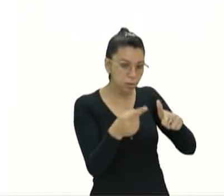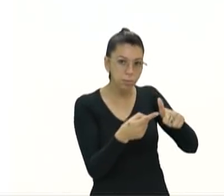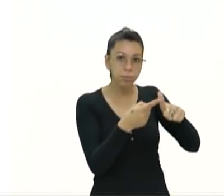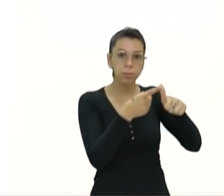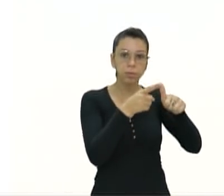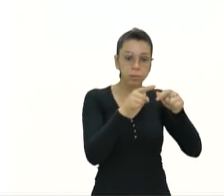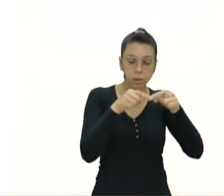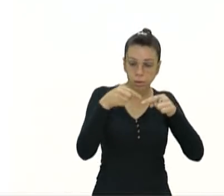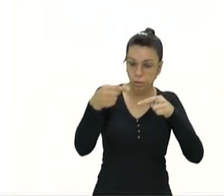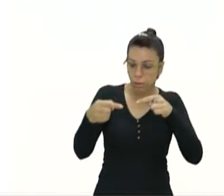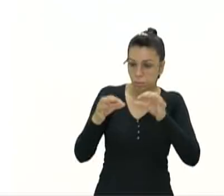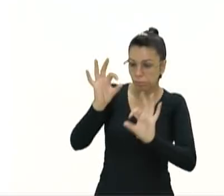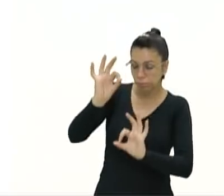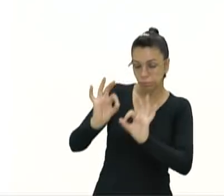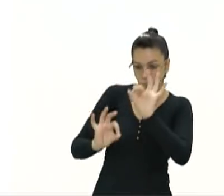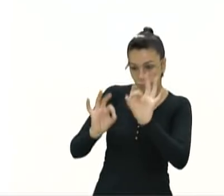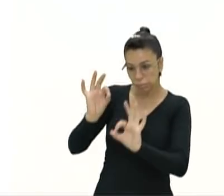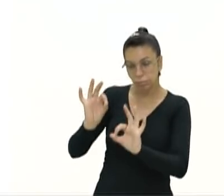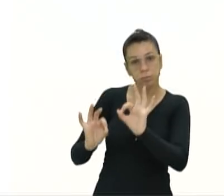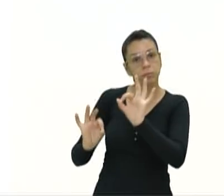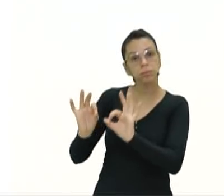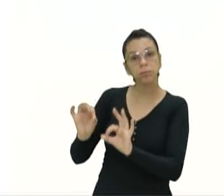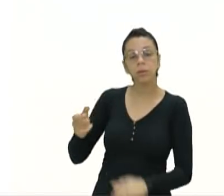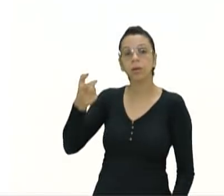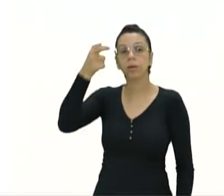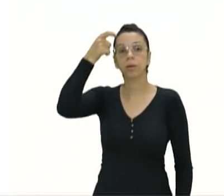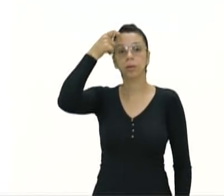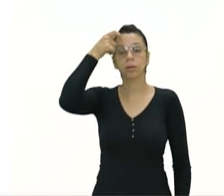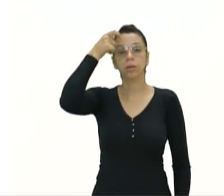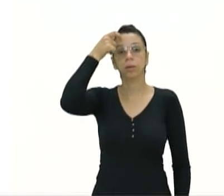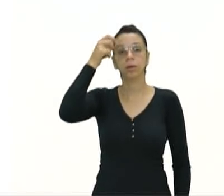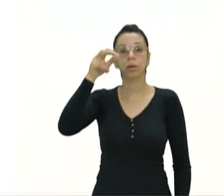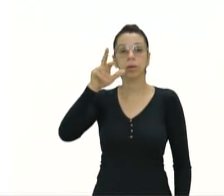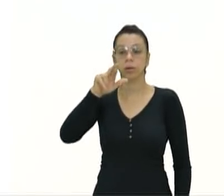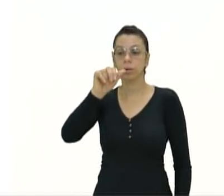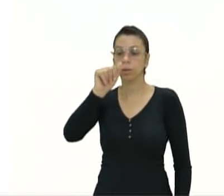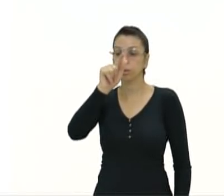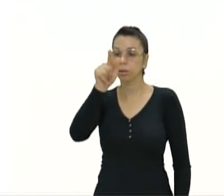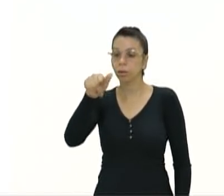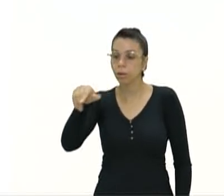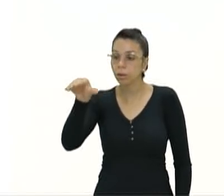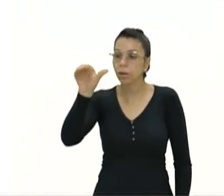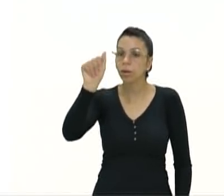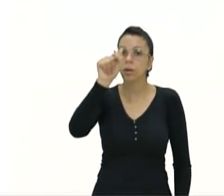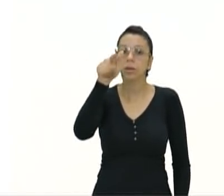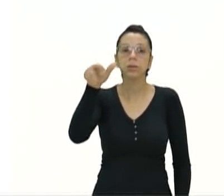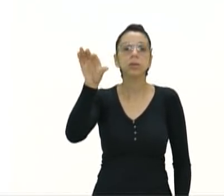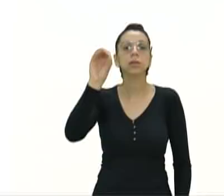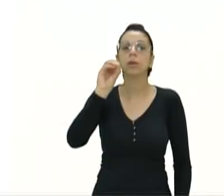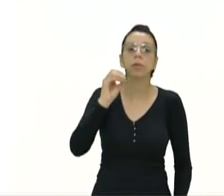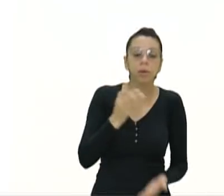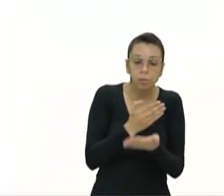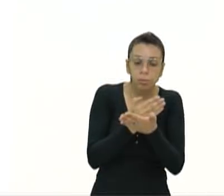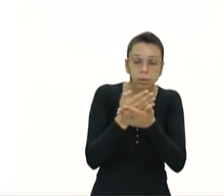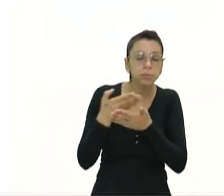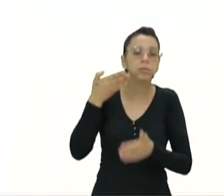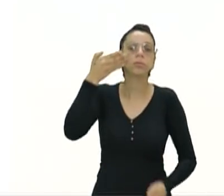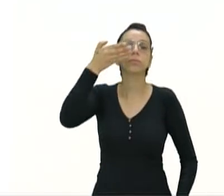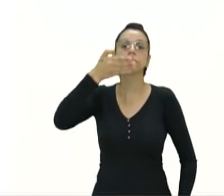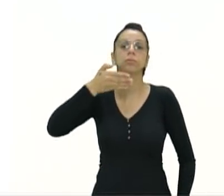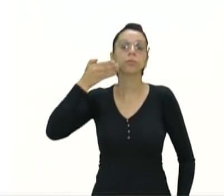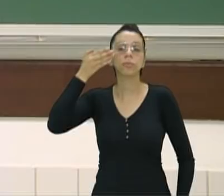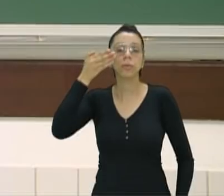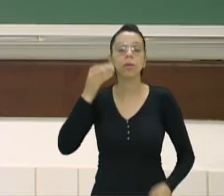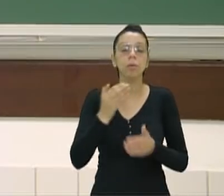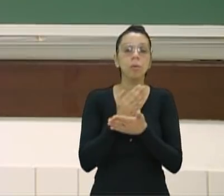da razão. Então, aparece o discurso, que é quando a gente encadeia pensamentos. Encadear é um